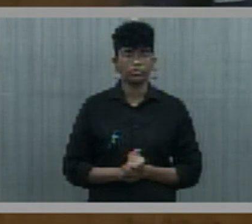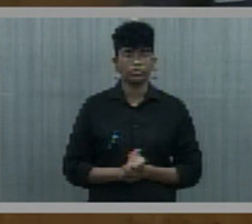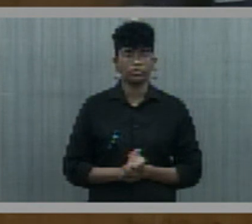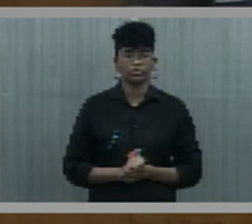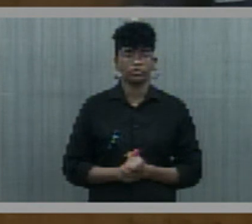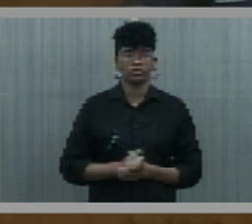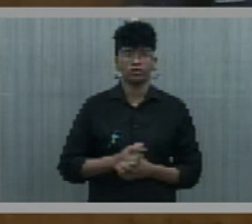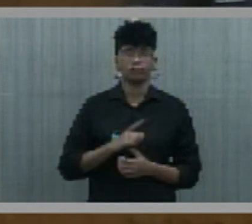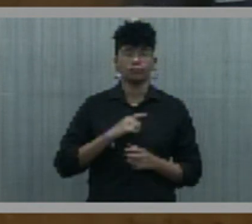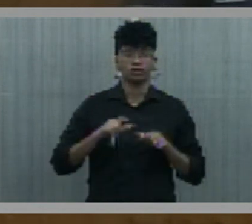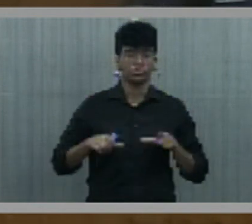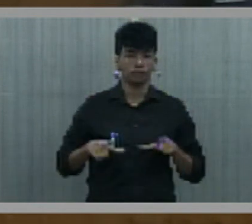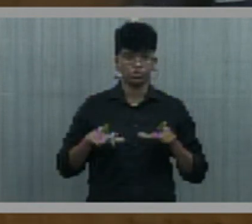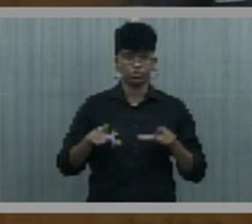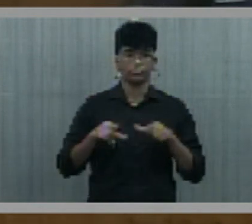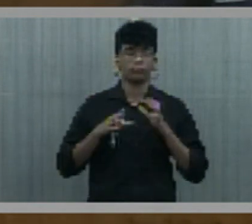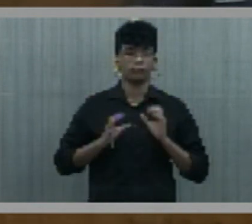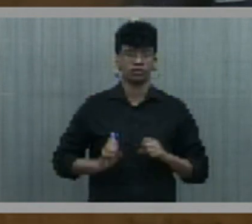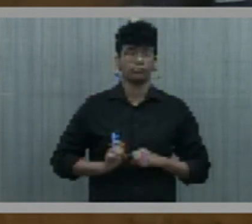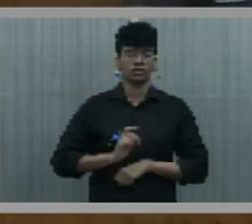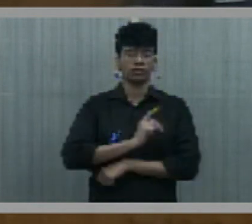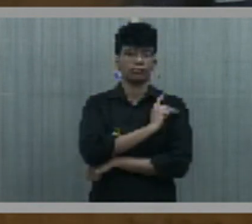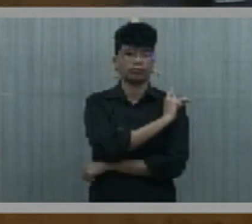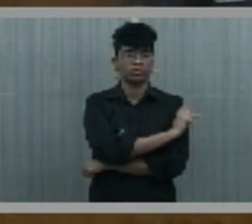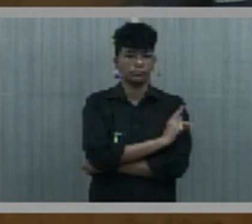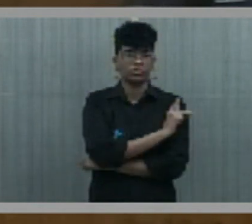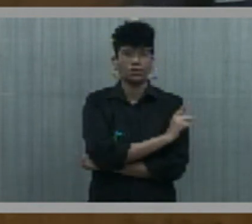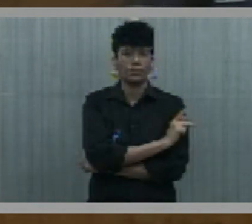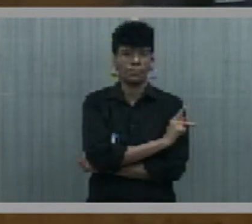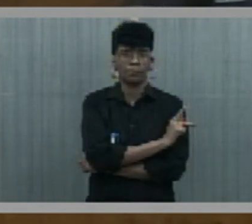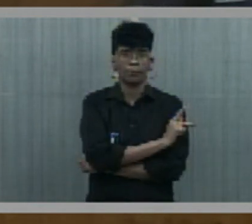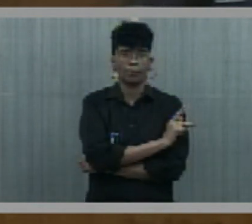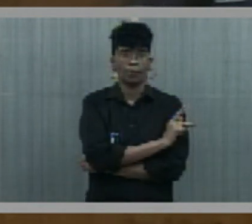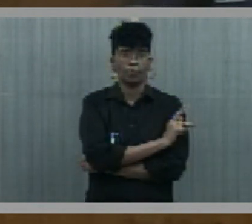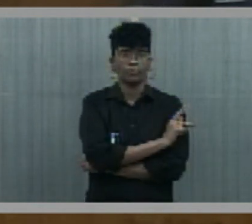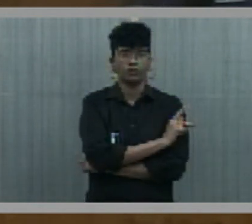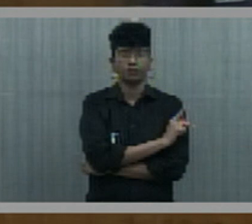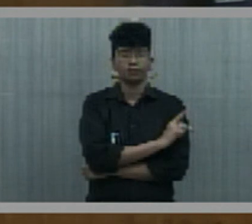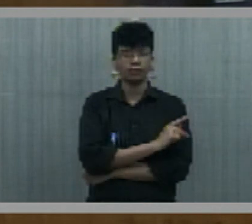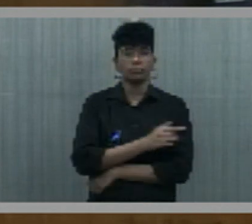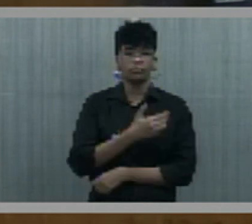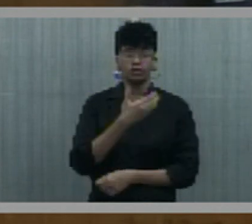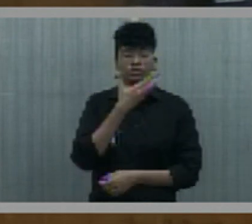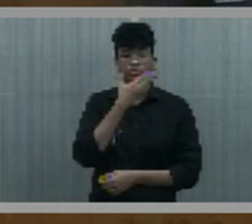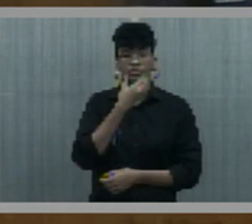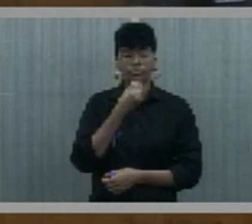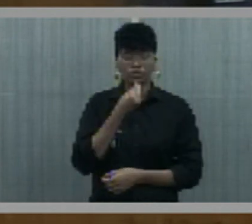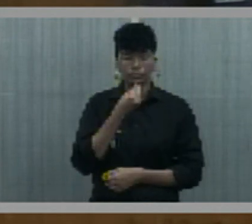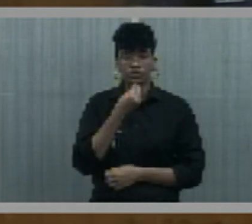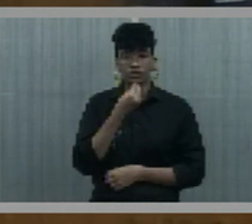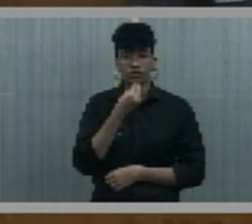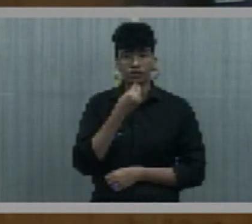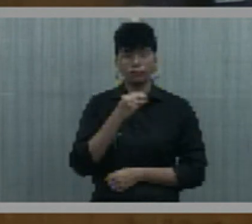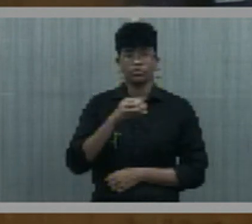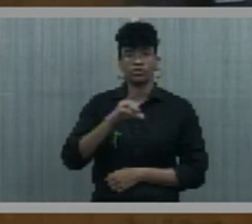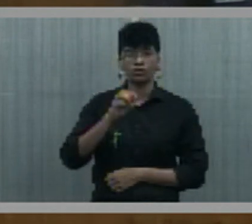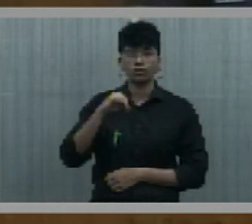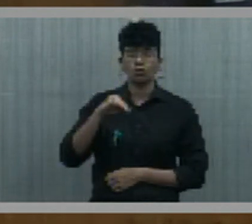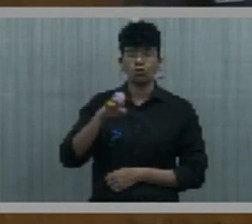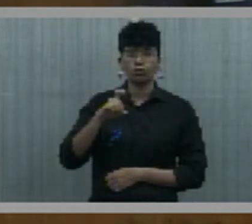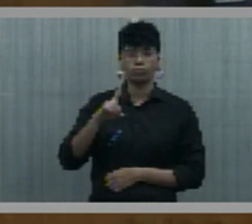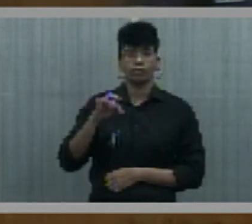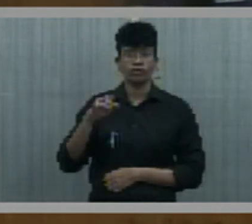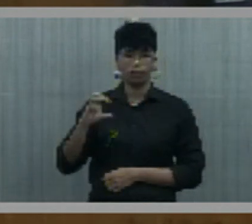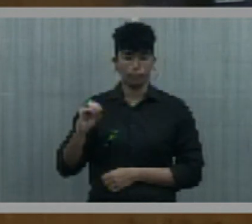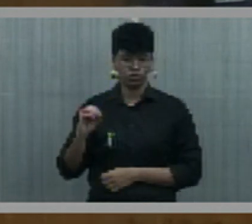título honorífico de cidadão piauiense aos excelentíssimos, reverendíssimos Duarte Walter Andrade